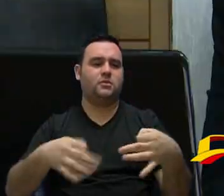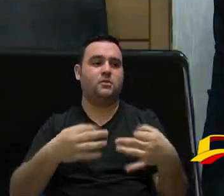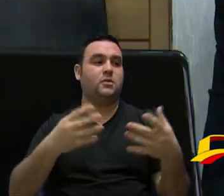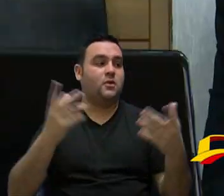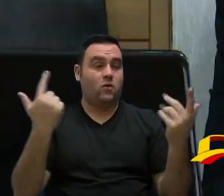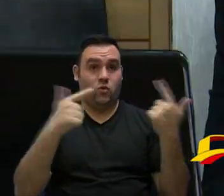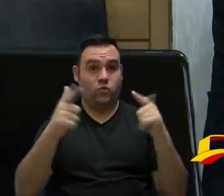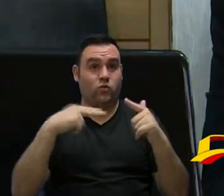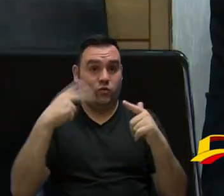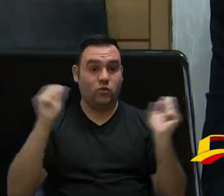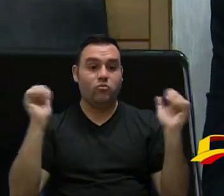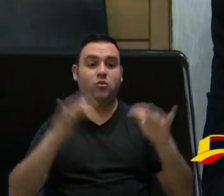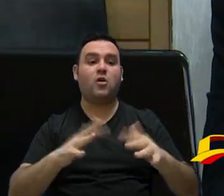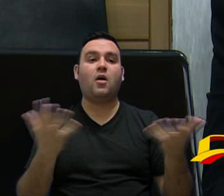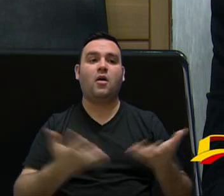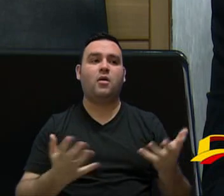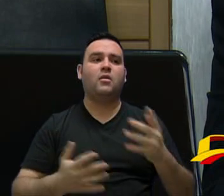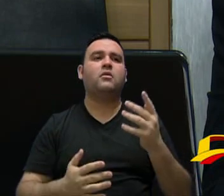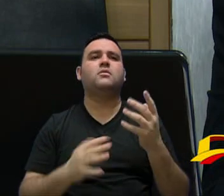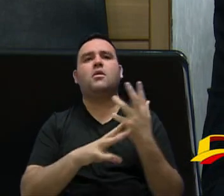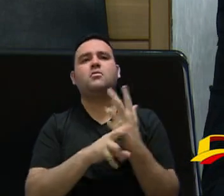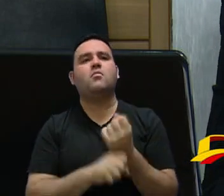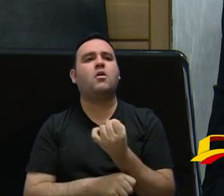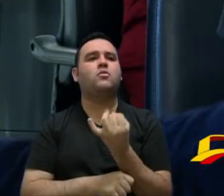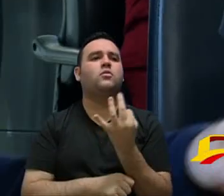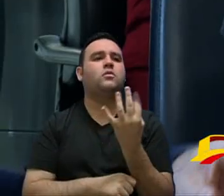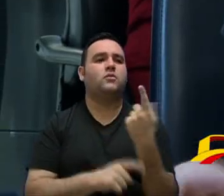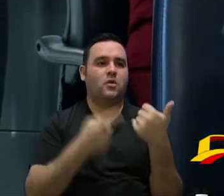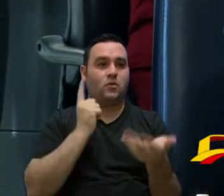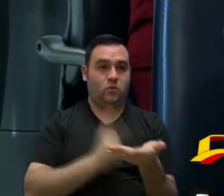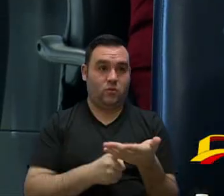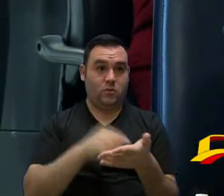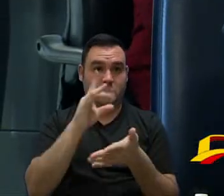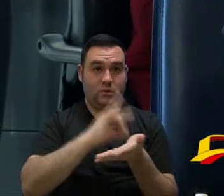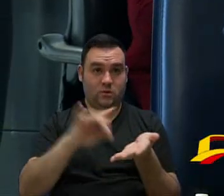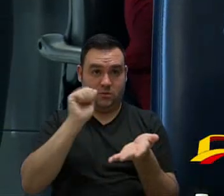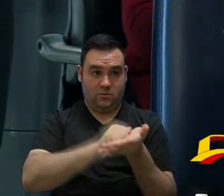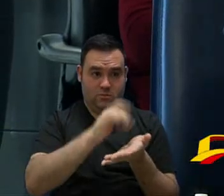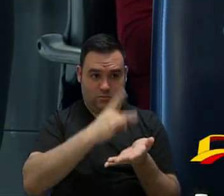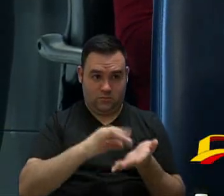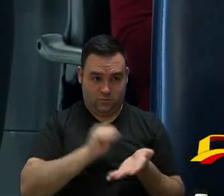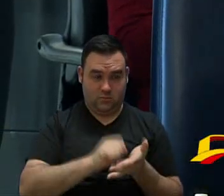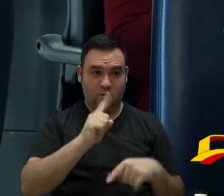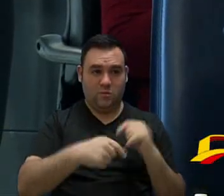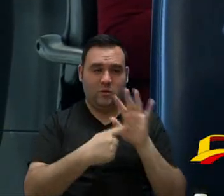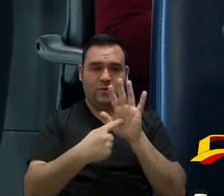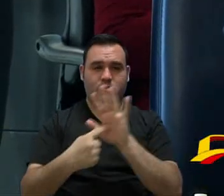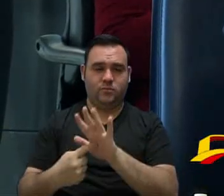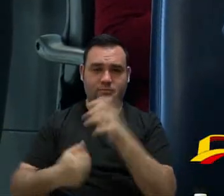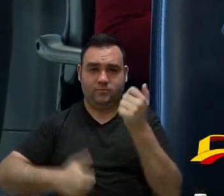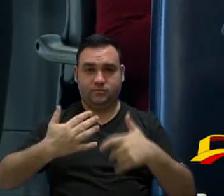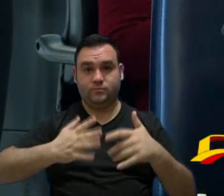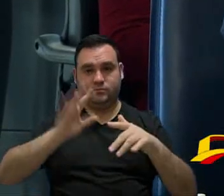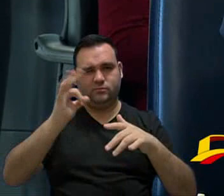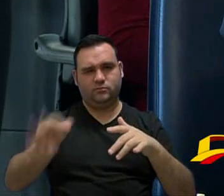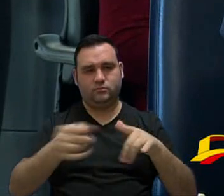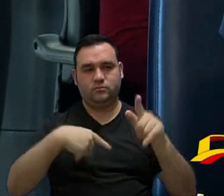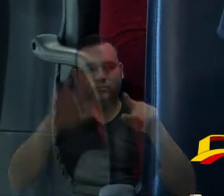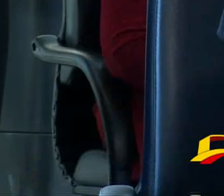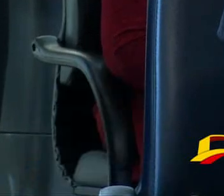a e agora nós estamos em um dos nesse sentido a inscrição depois passou para